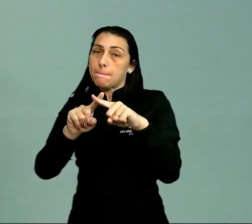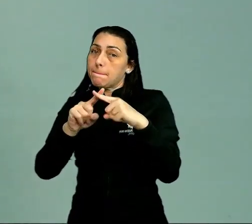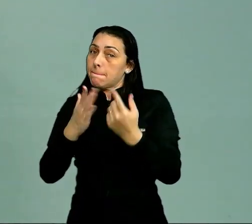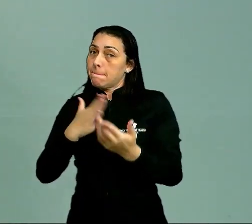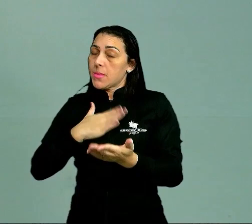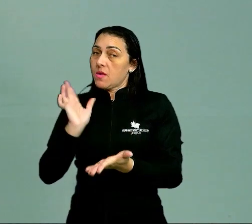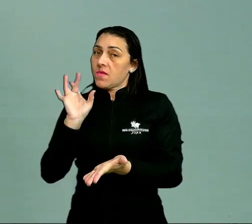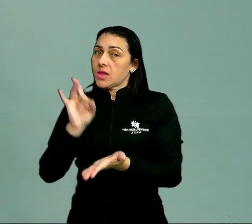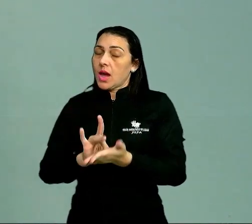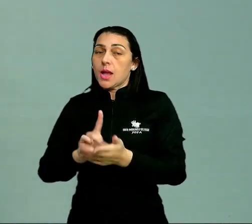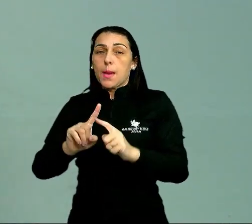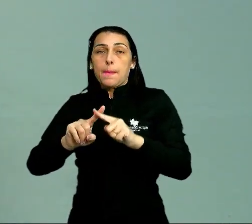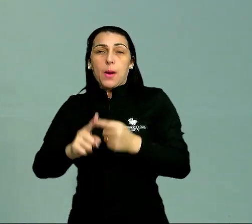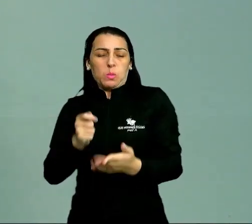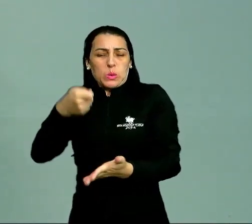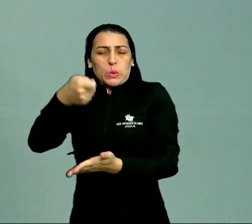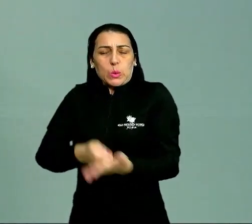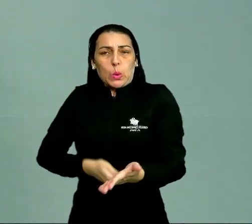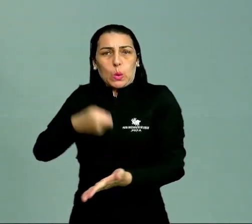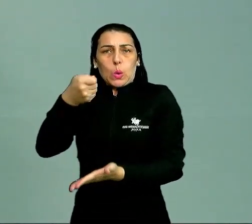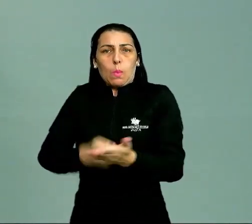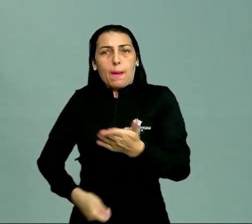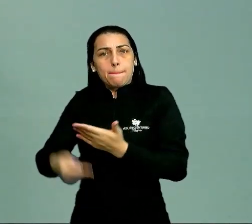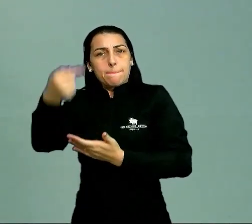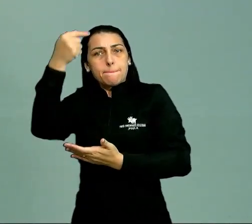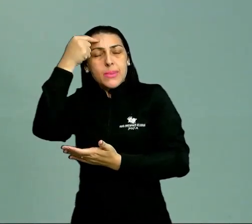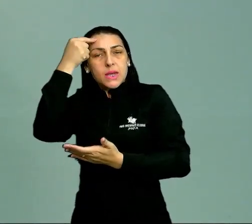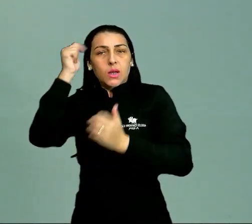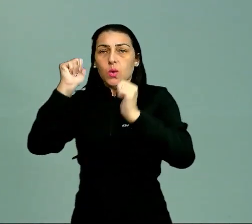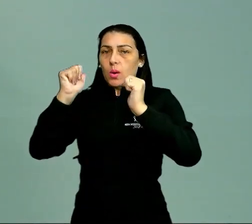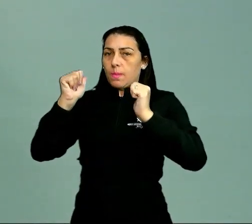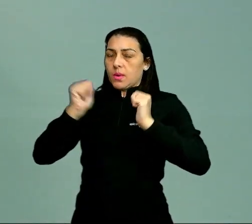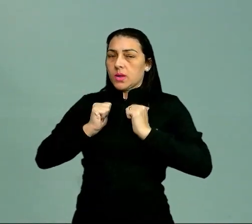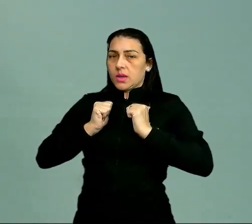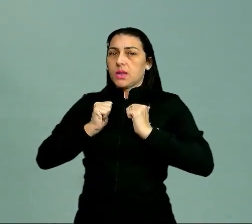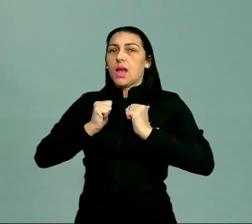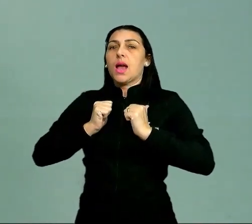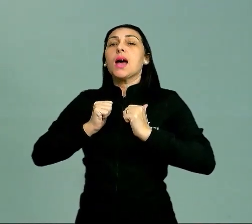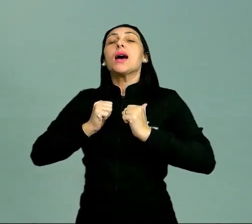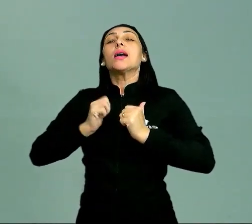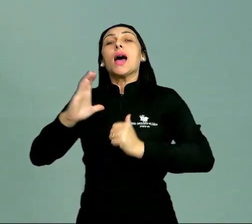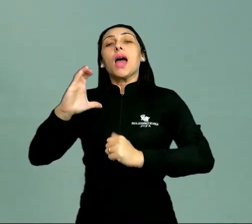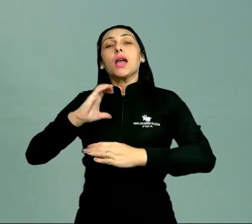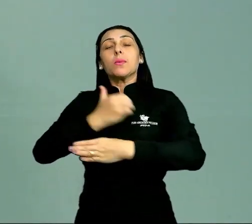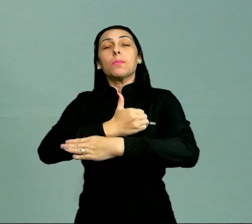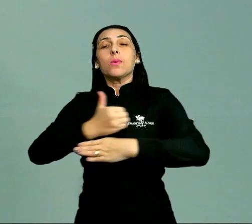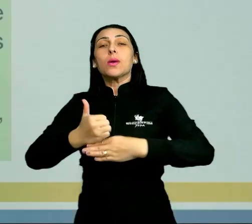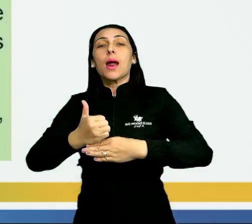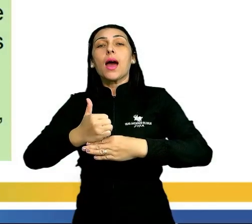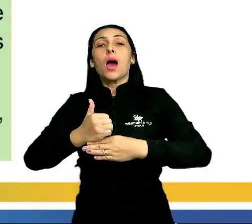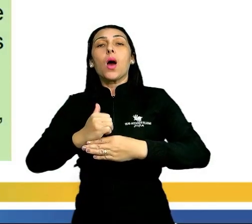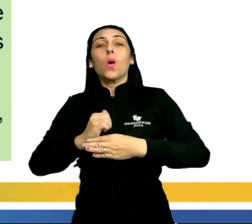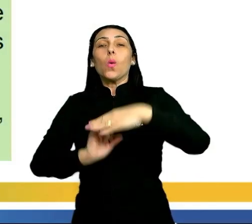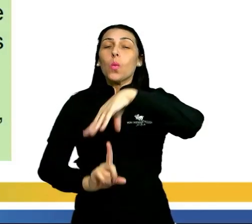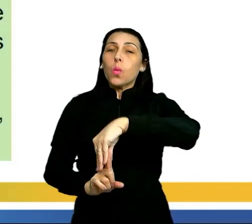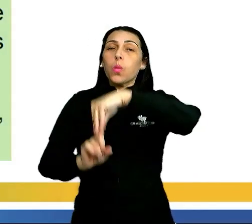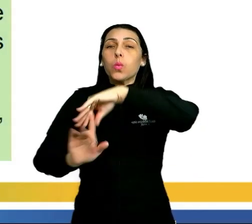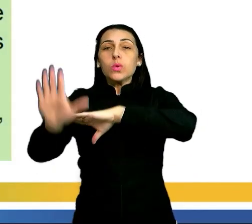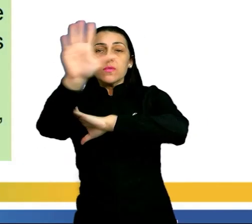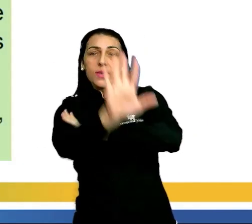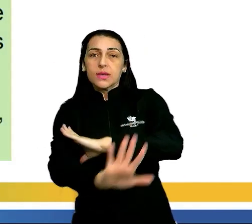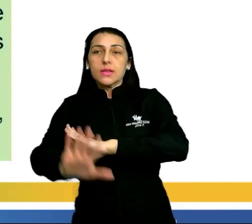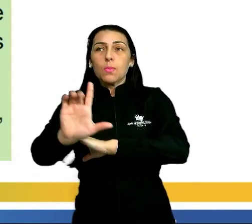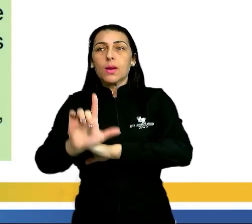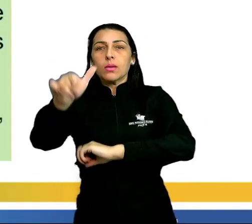impor essa forma de pensar, essa forma de se comportar ética e moralmente como sendo padrão